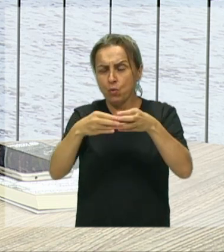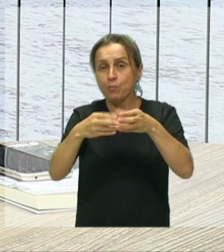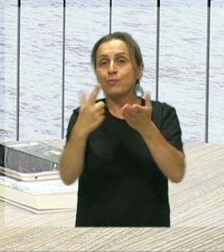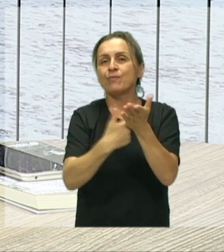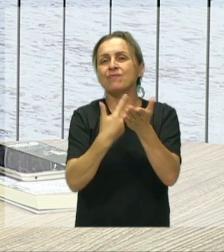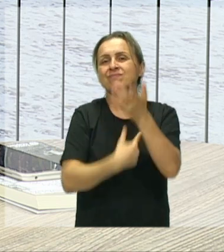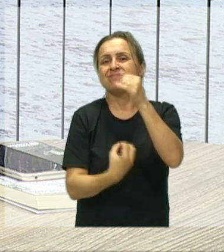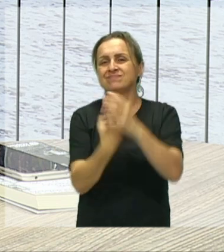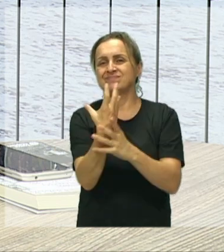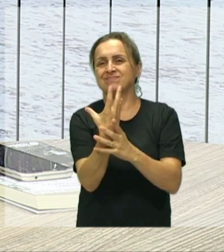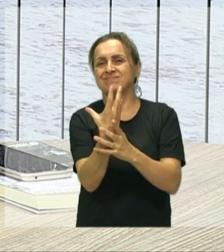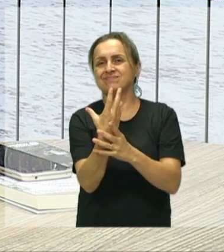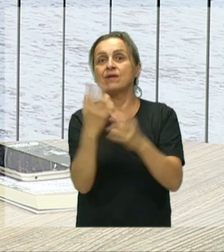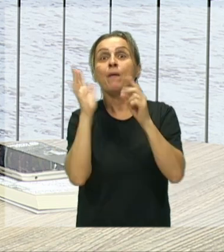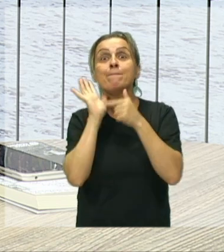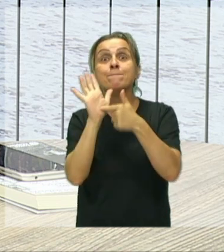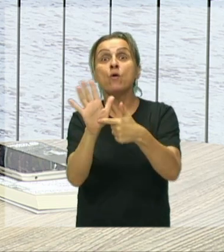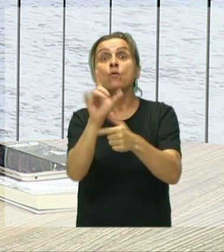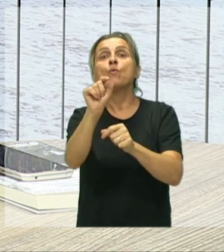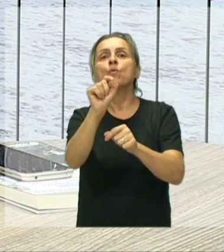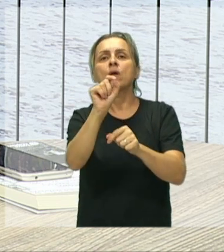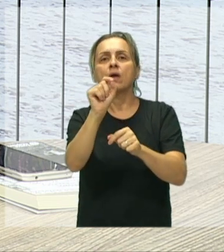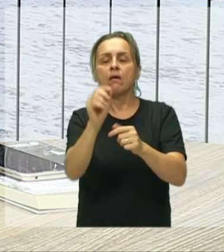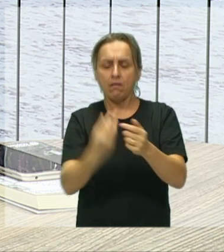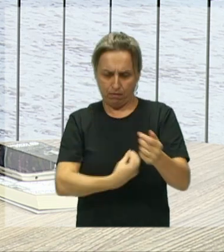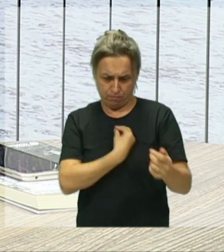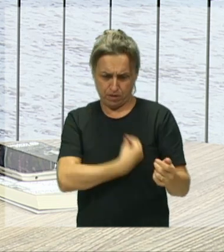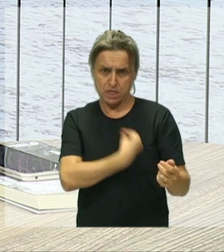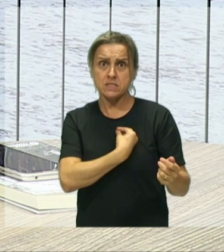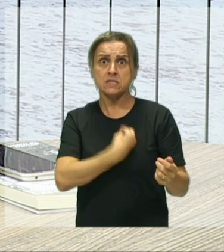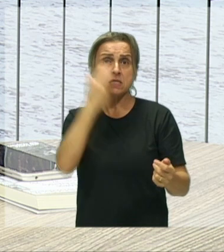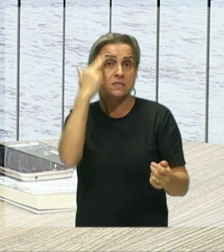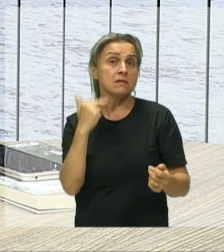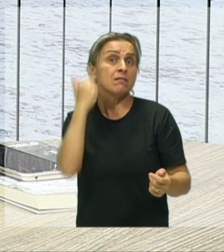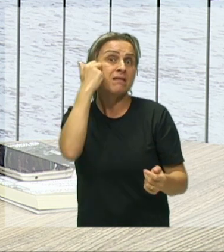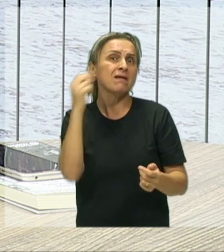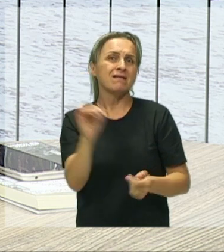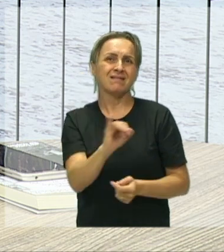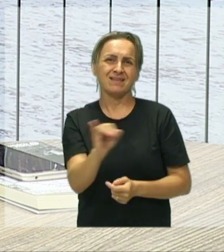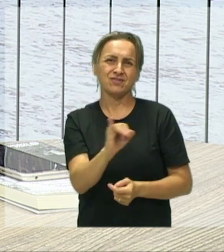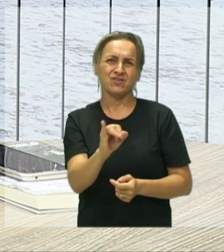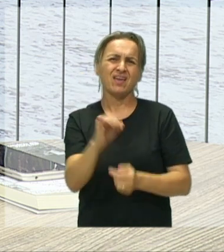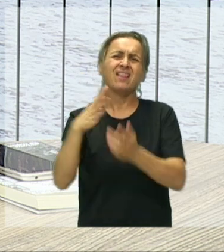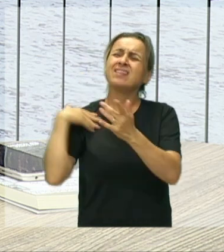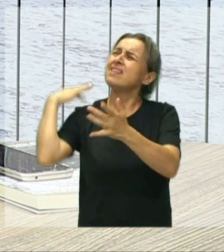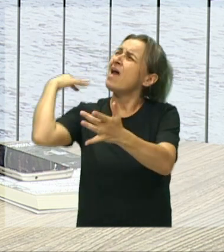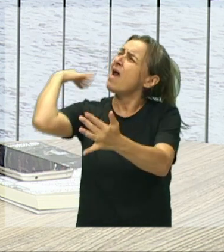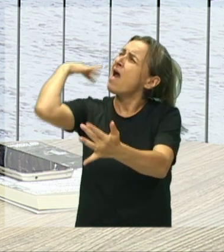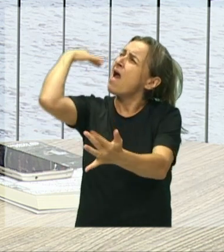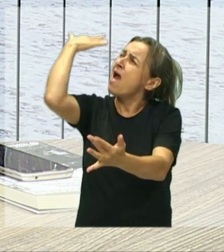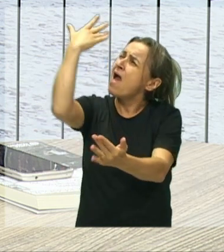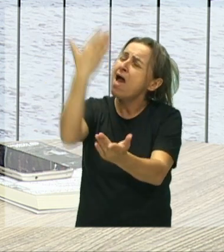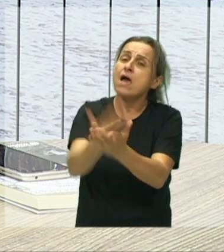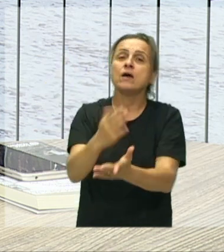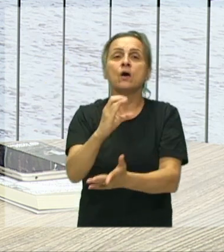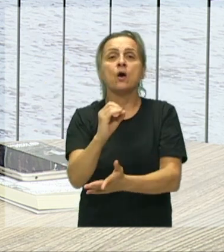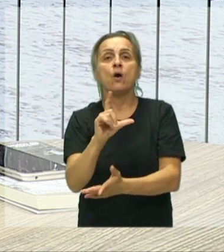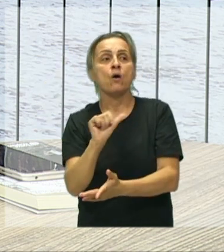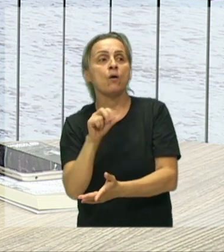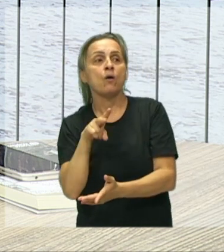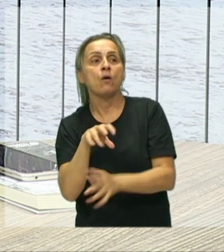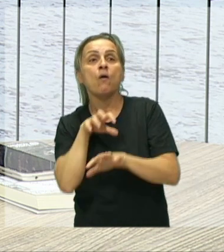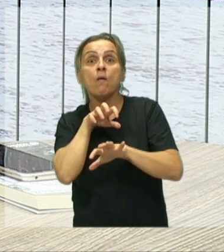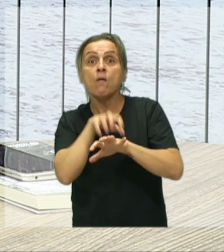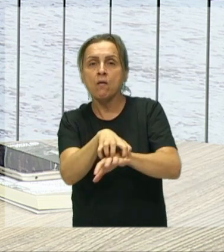visibilidade à presença negra em Itajaí desde o período da colônia. Então, nós temos um artigo aí